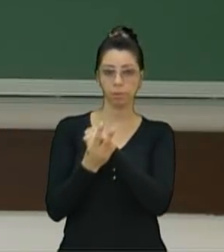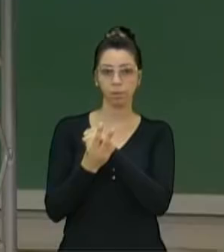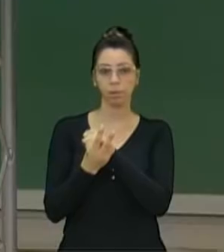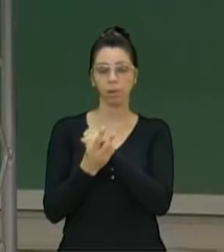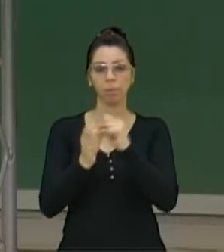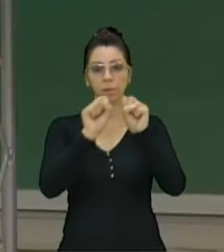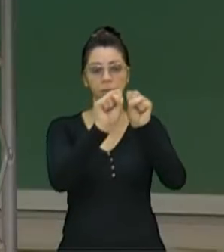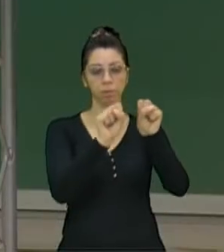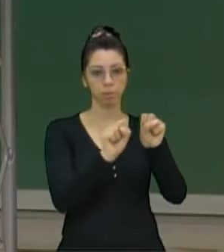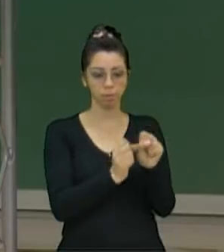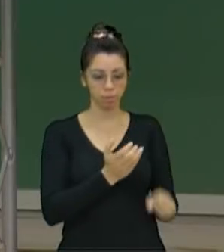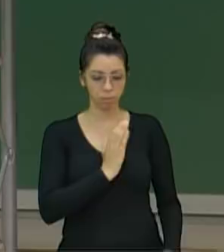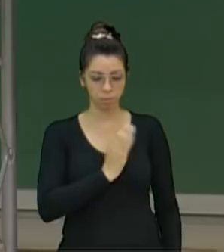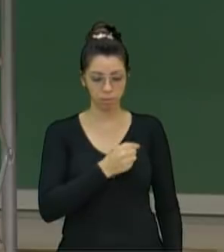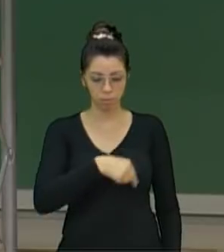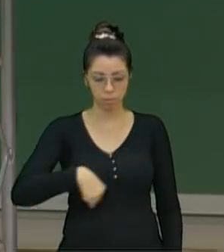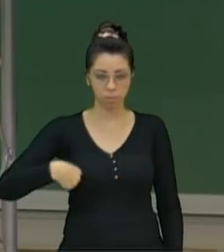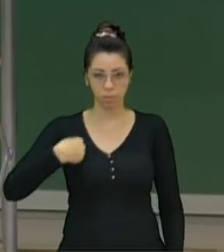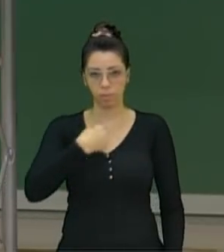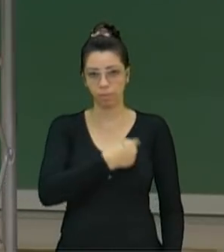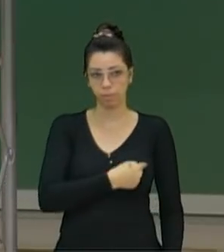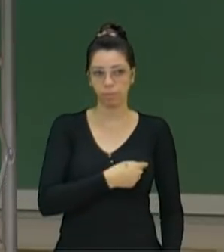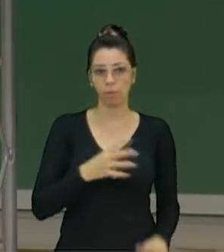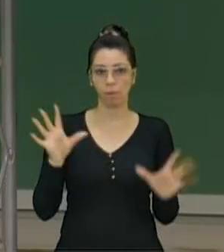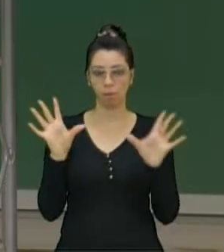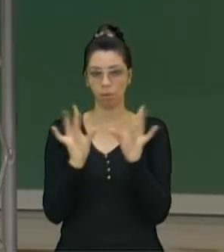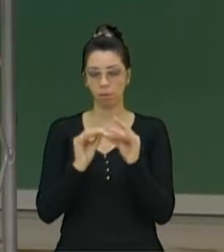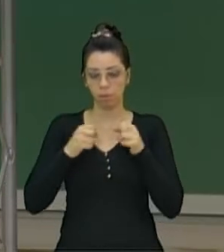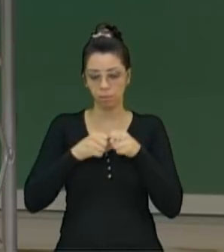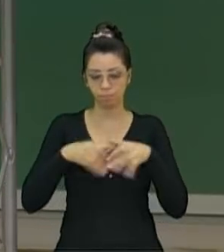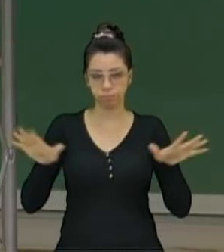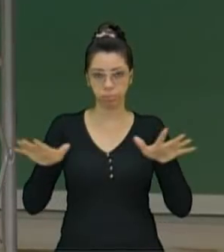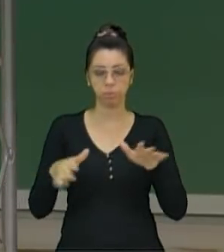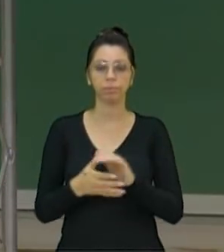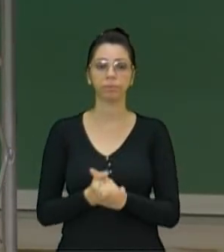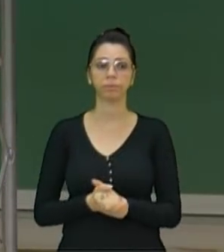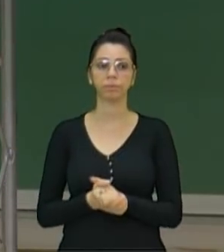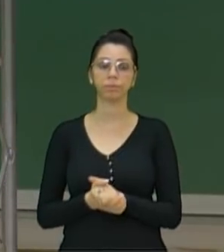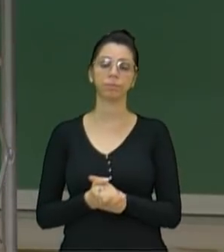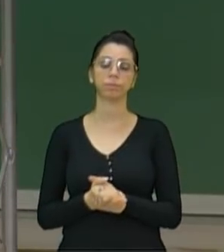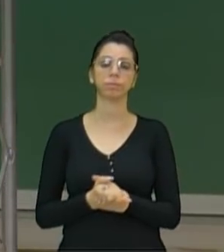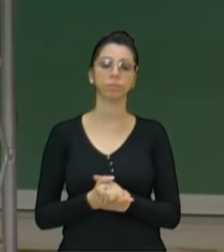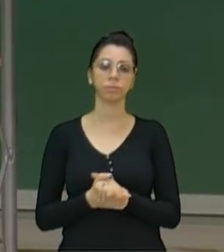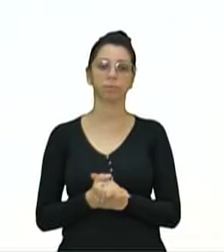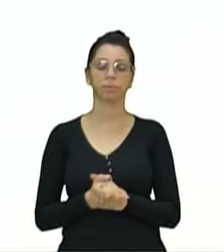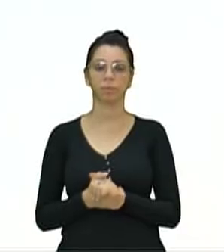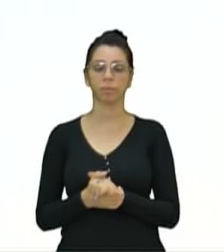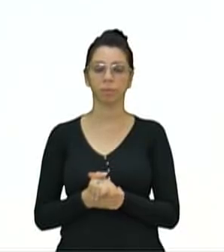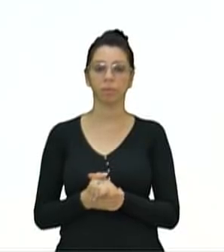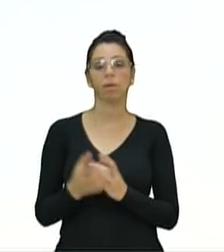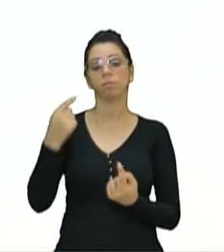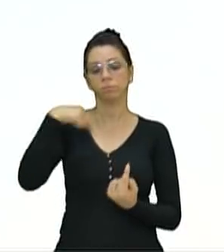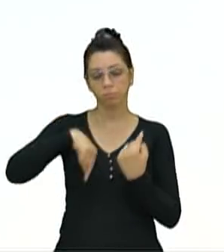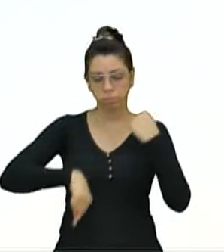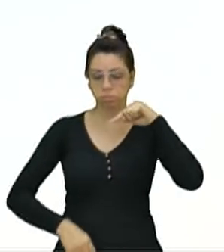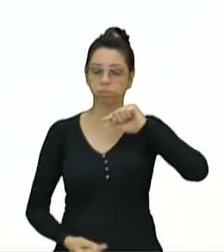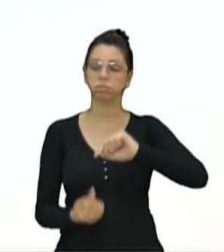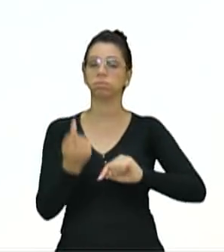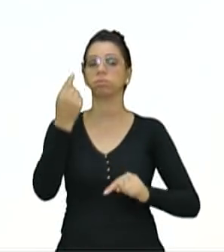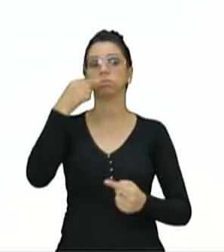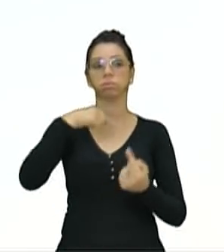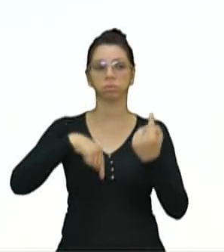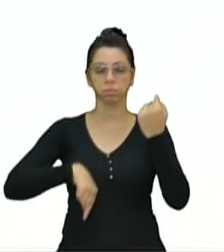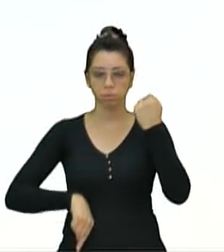cardiovascular a retirar o excesso de líquido. A linfa, então, vai sendo conduzida pelos vasos linfáticos,